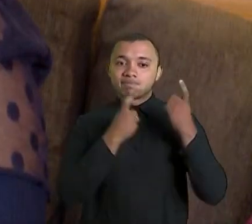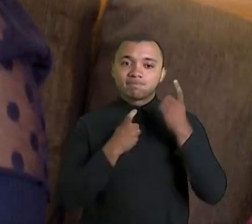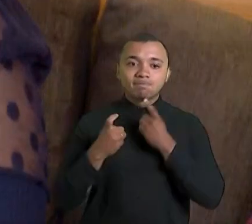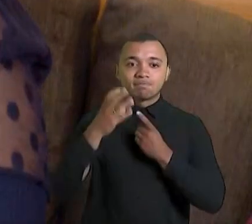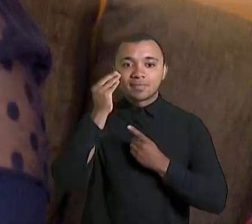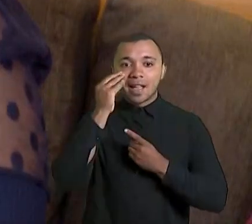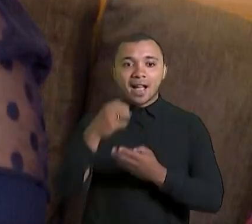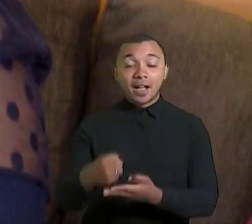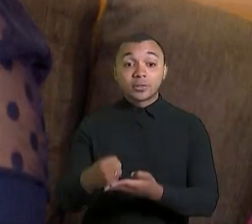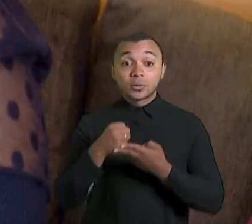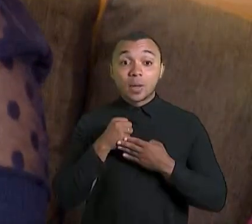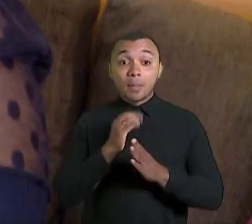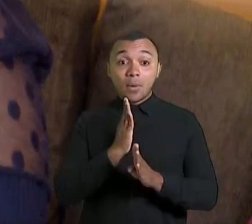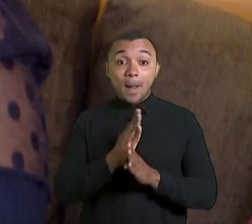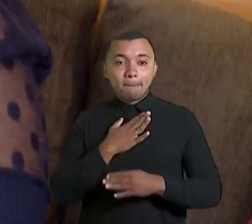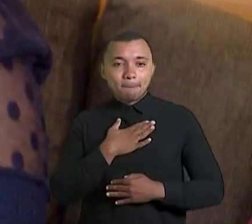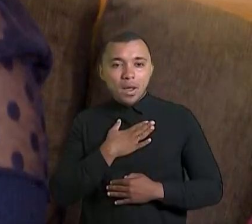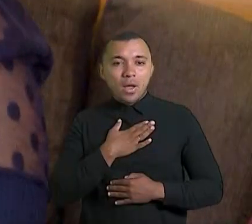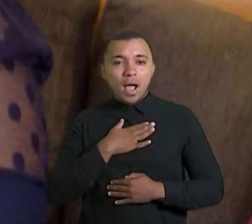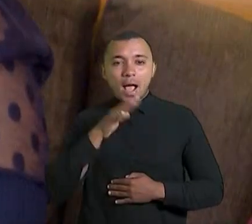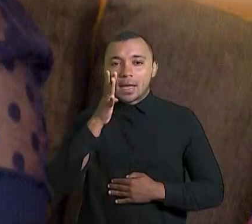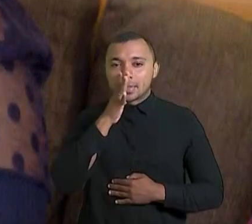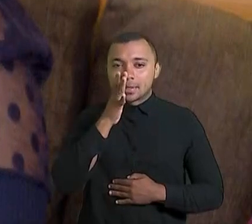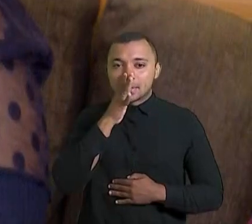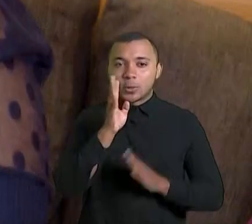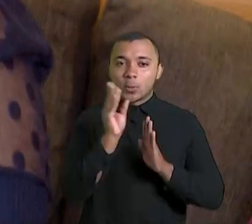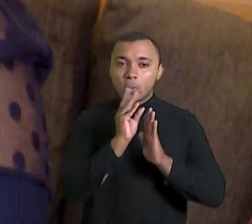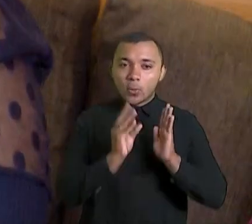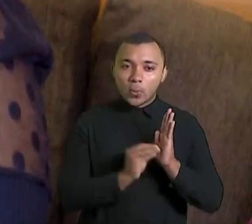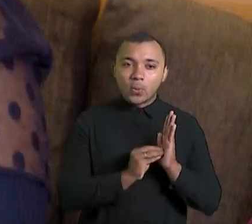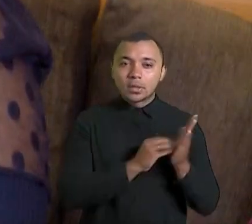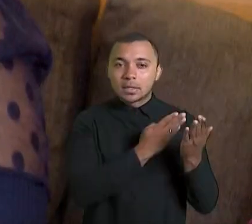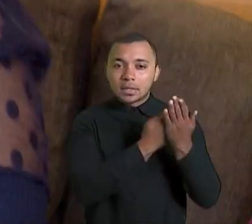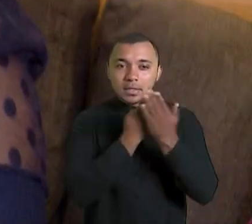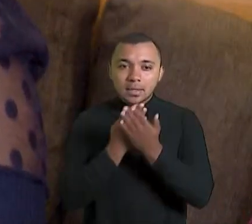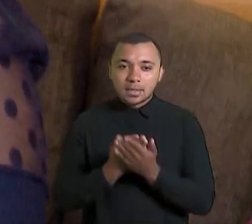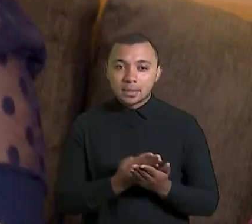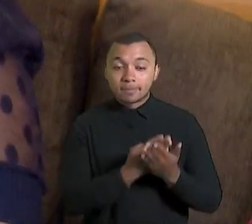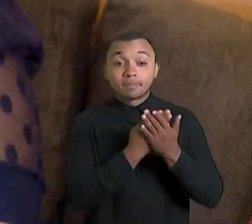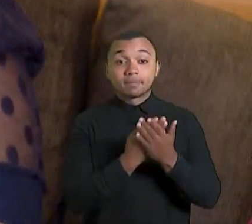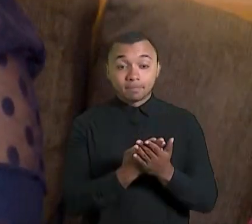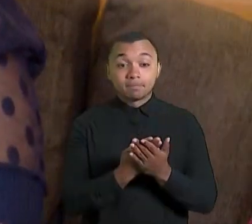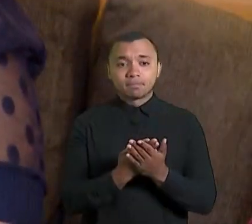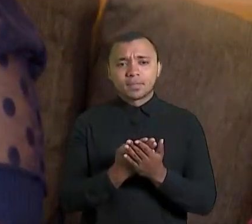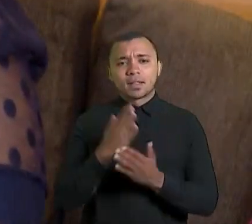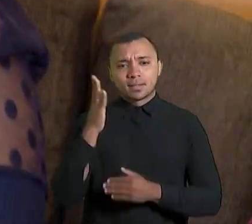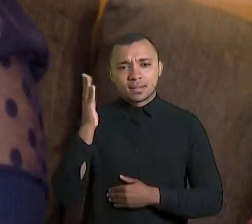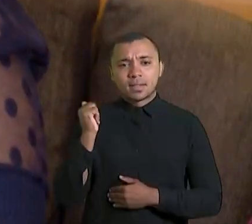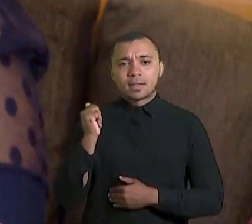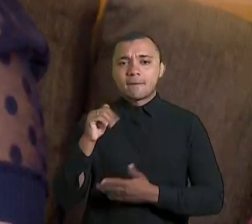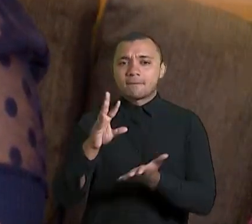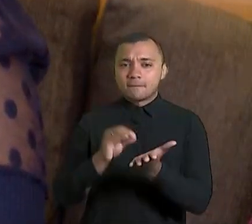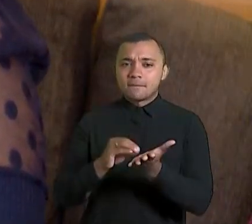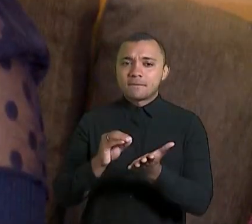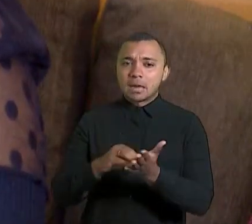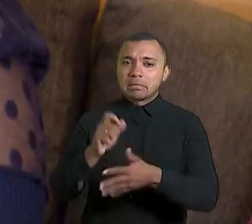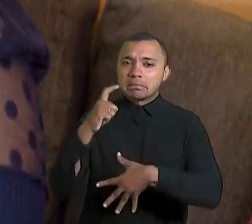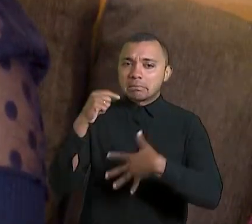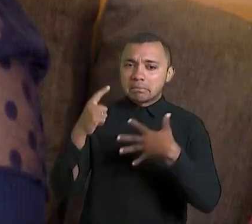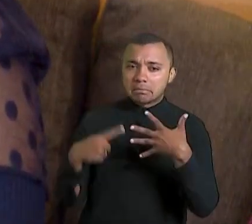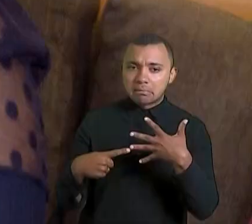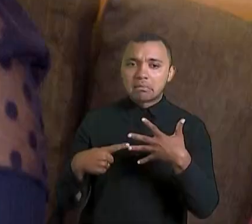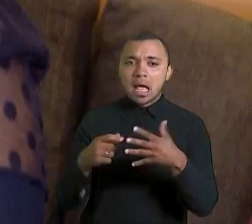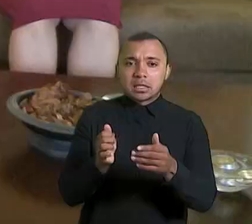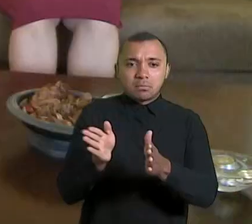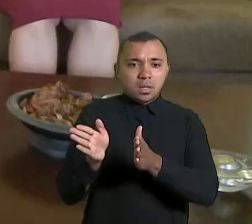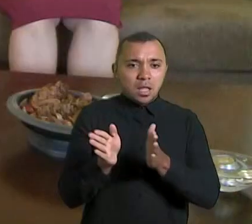estava acompanhando as matérias e as aulas. Então, apesar da ausência de recursos, eu fui muito bem amparada